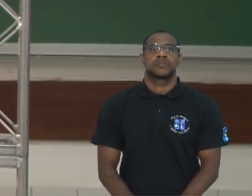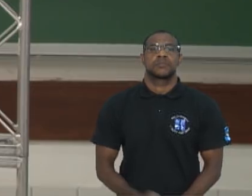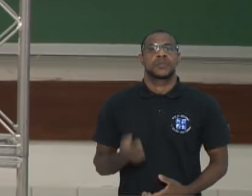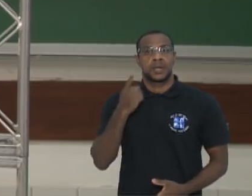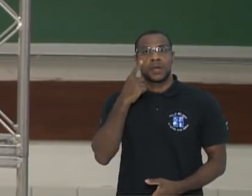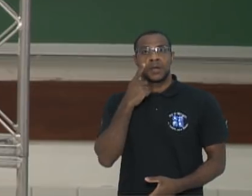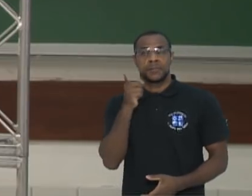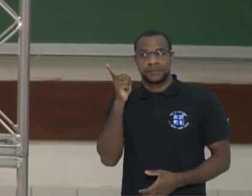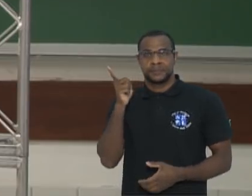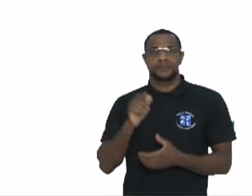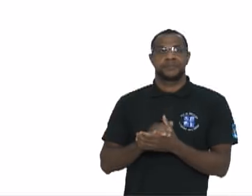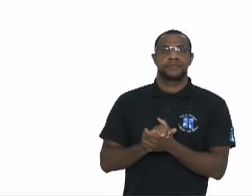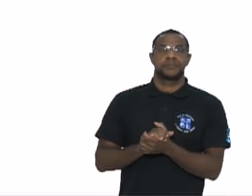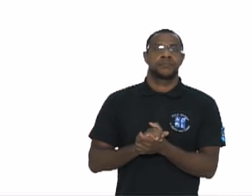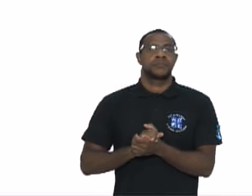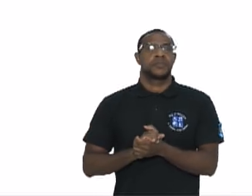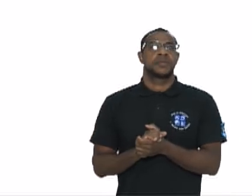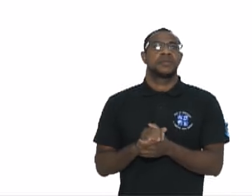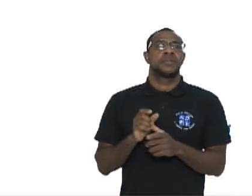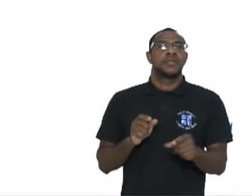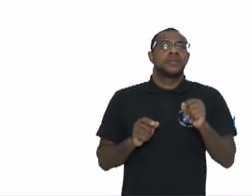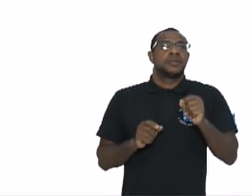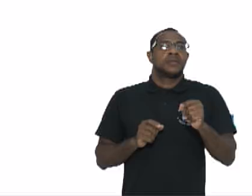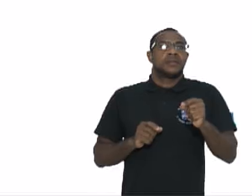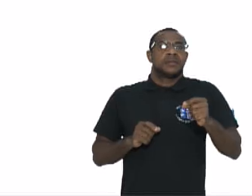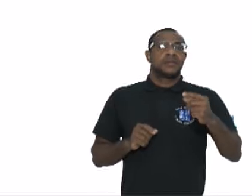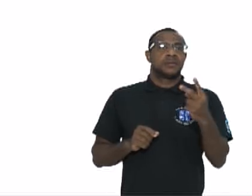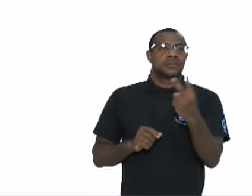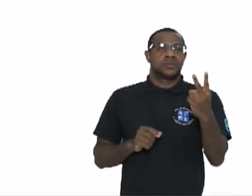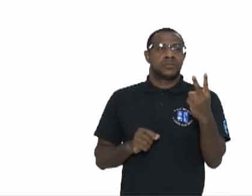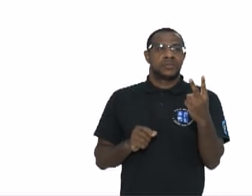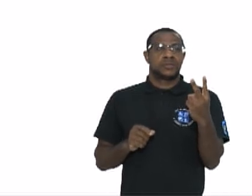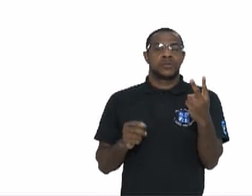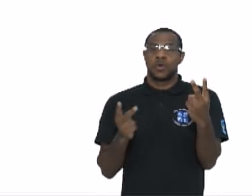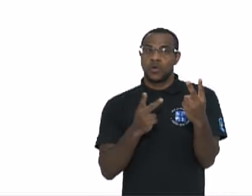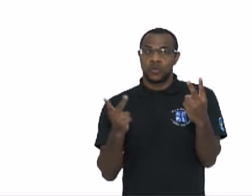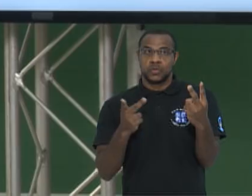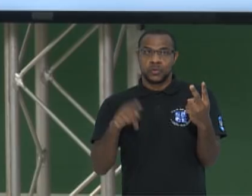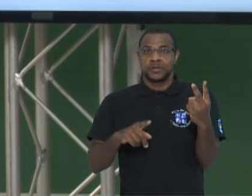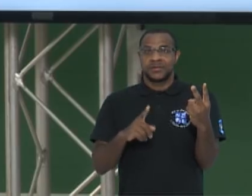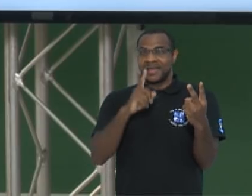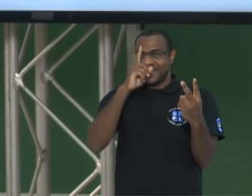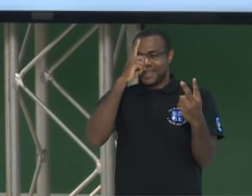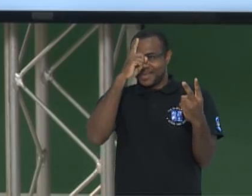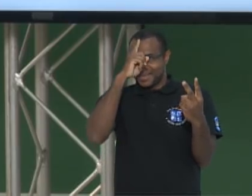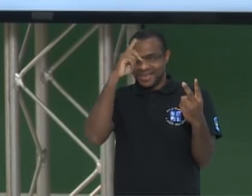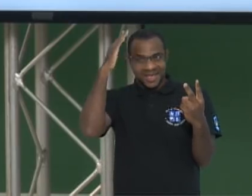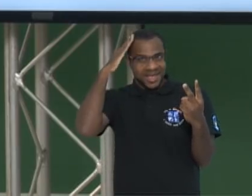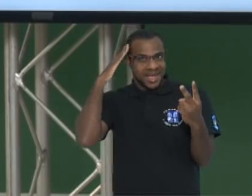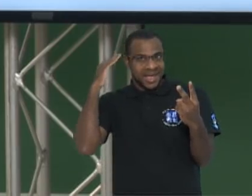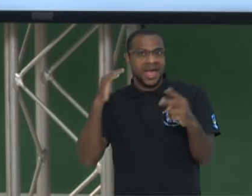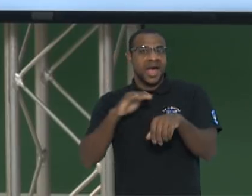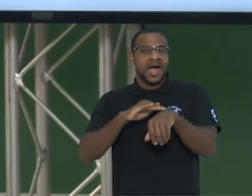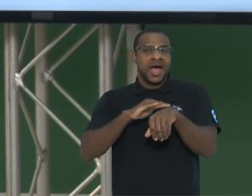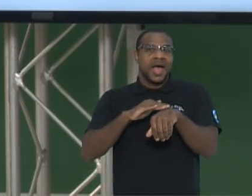Verificando então, pessoal, quem marcou que ambos são ruivos, acertou, tá ligado aí, tem uma boa memória, né?